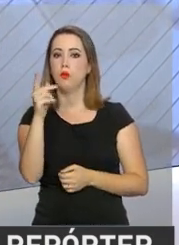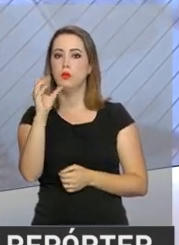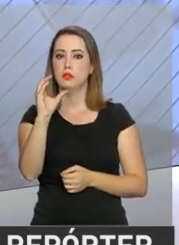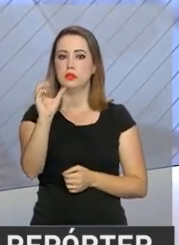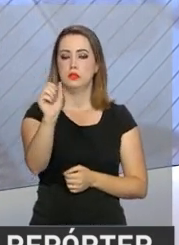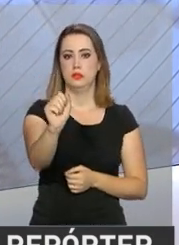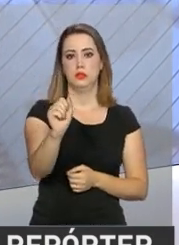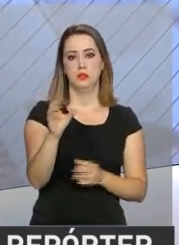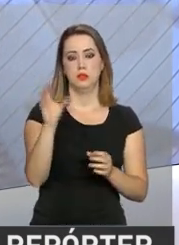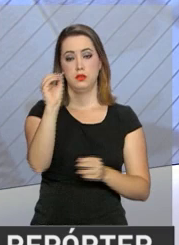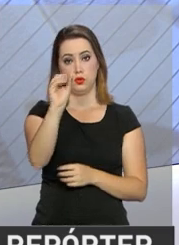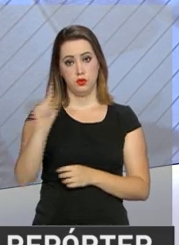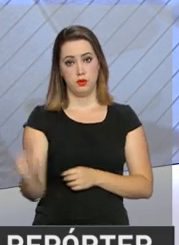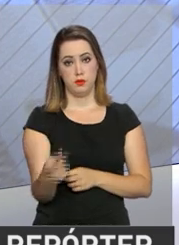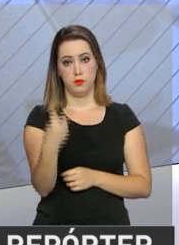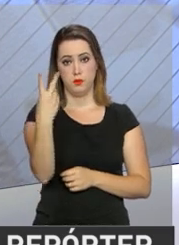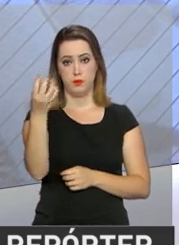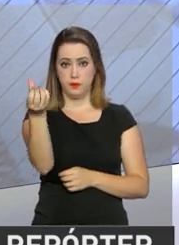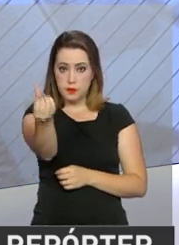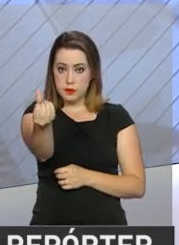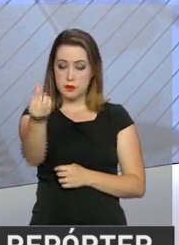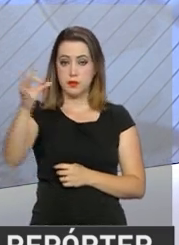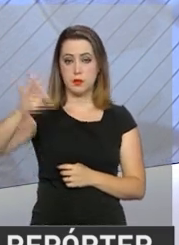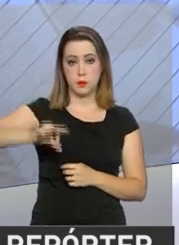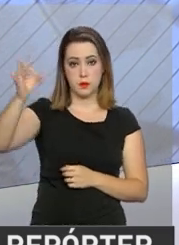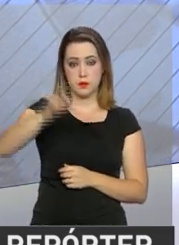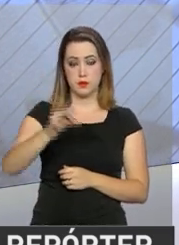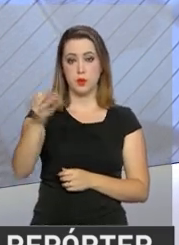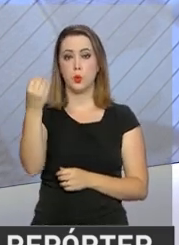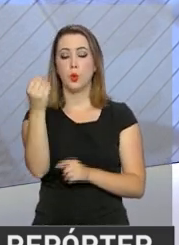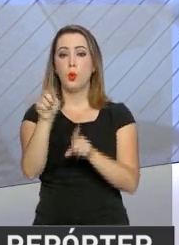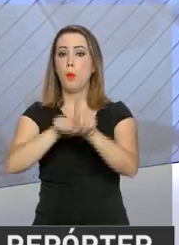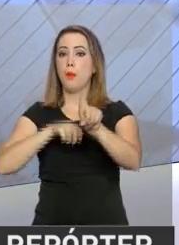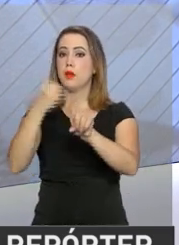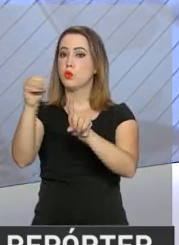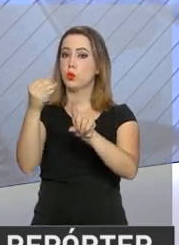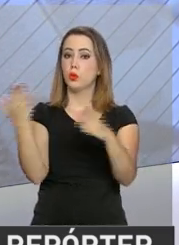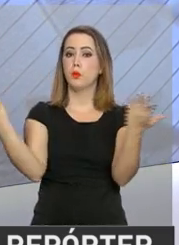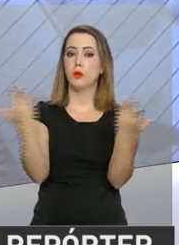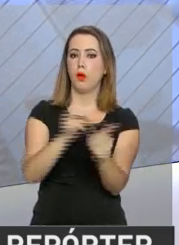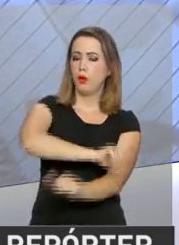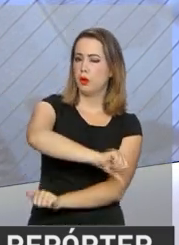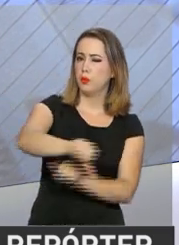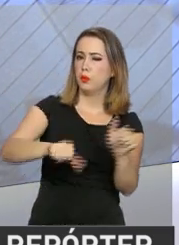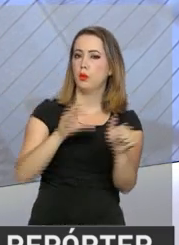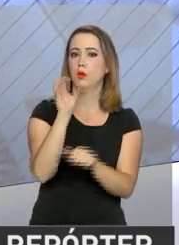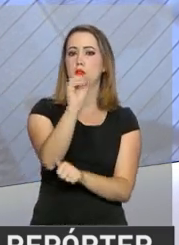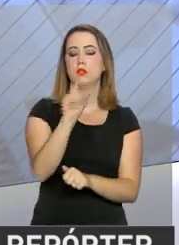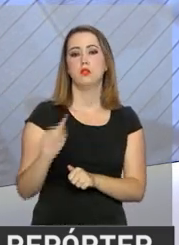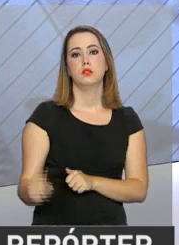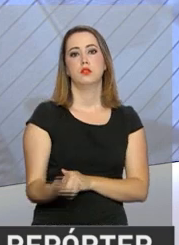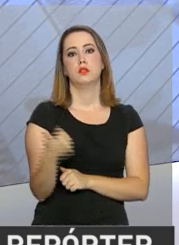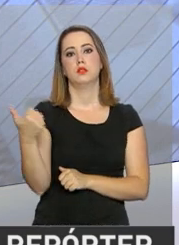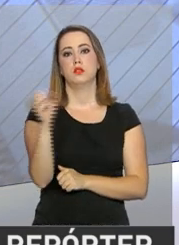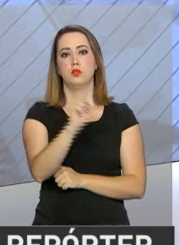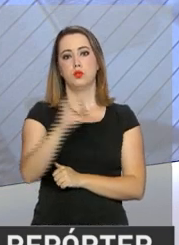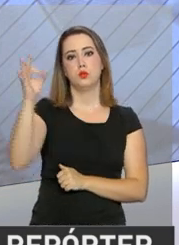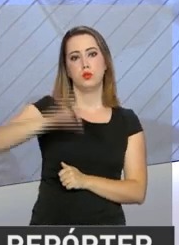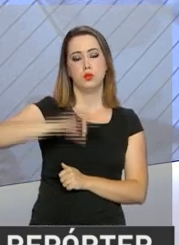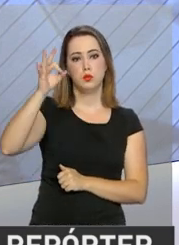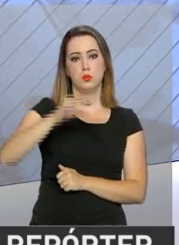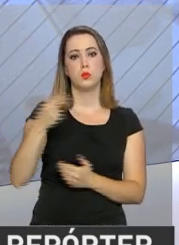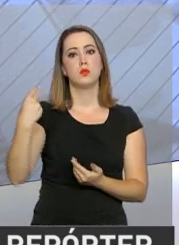caiu de 0,26 por em outubro para 0,18 em novembro esse índice é menor do que o de